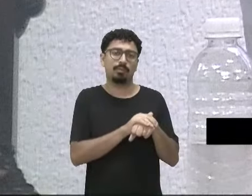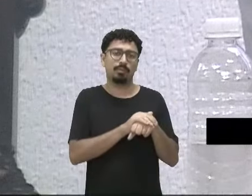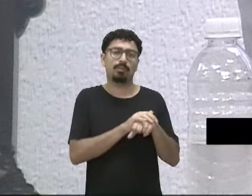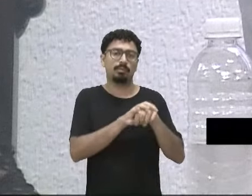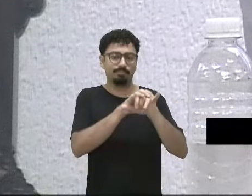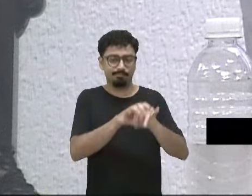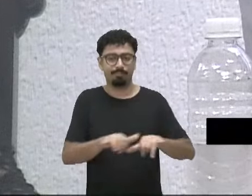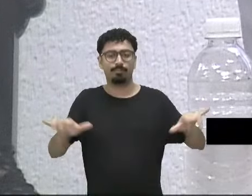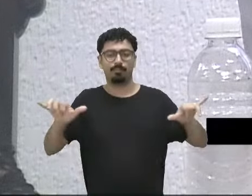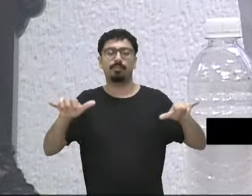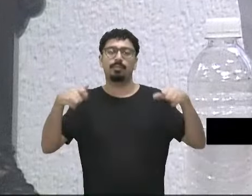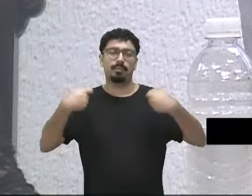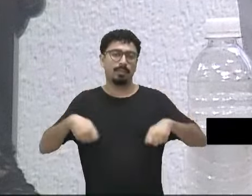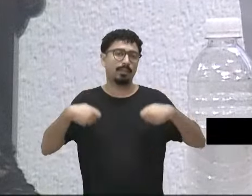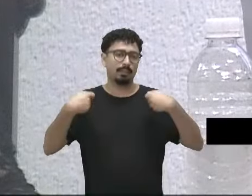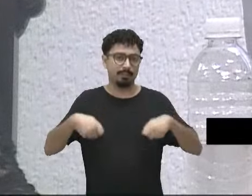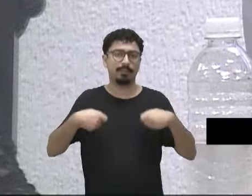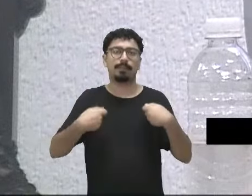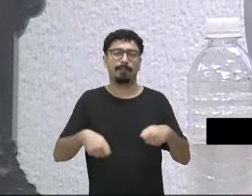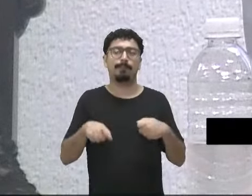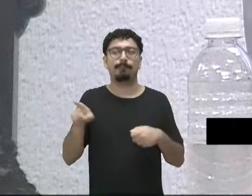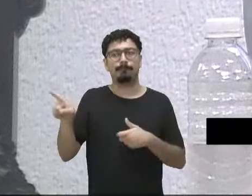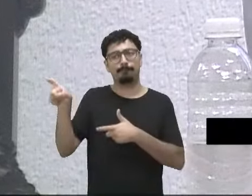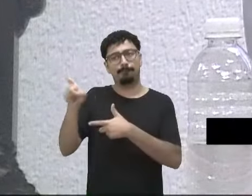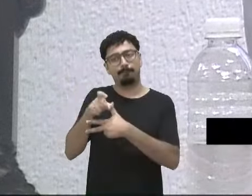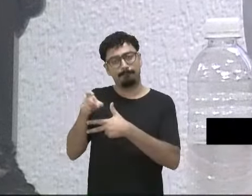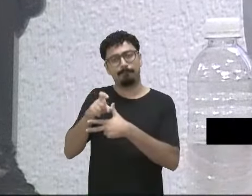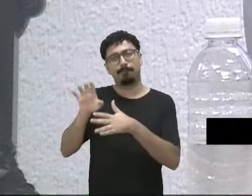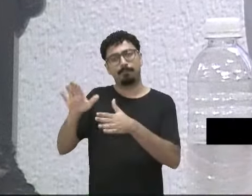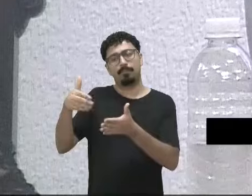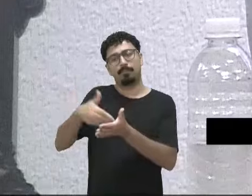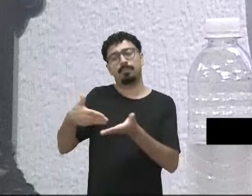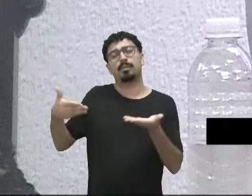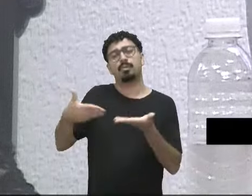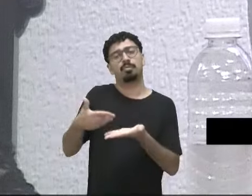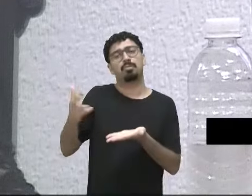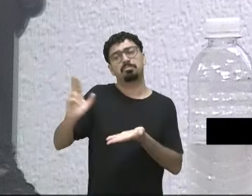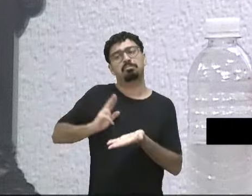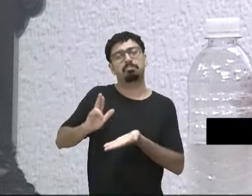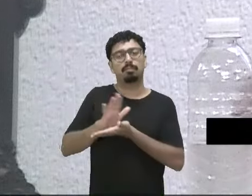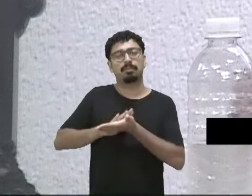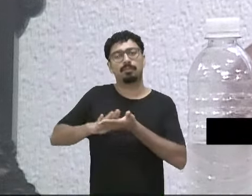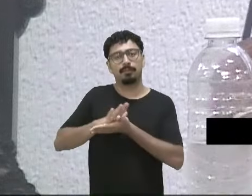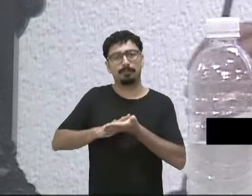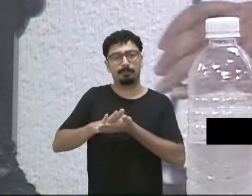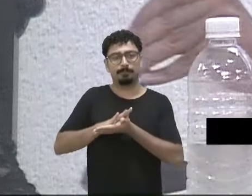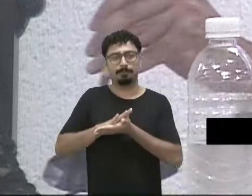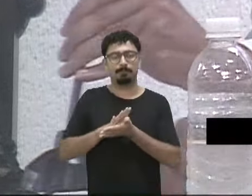pública essa necessidade ao Executivo, mas que até o presente momento não foi implementada.